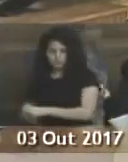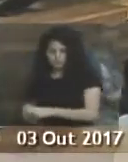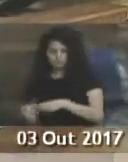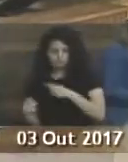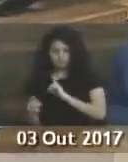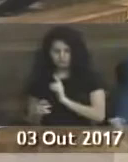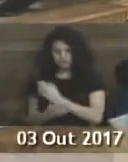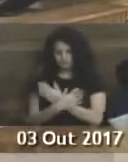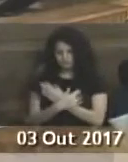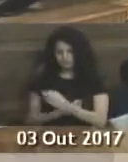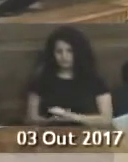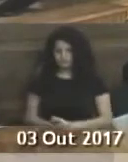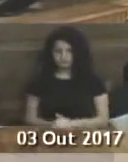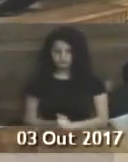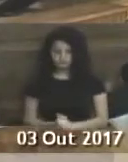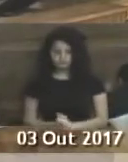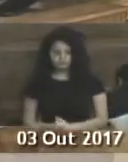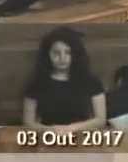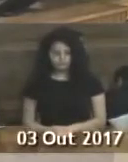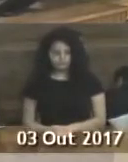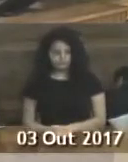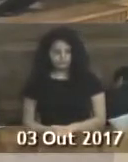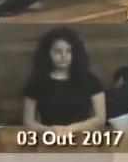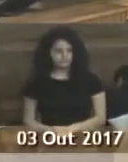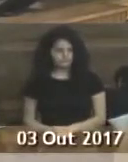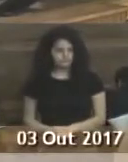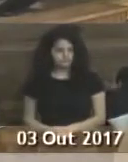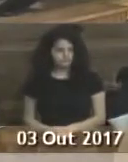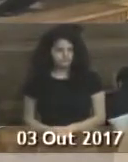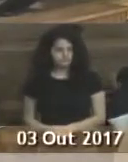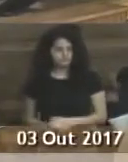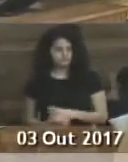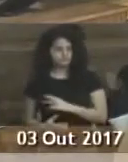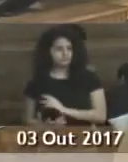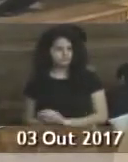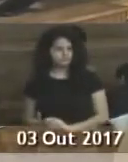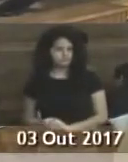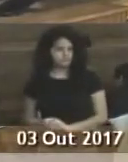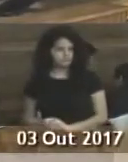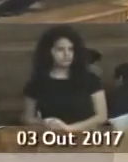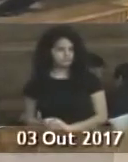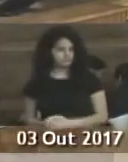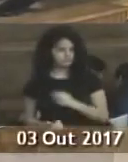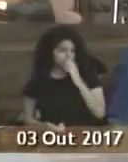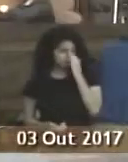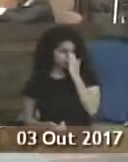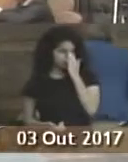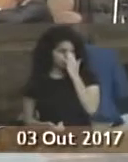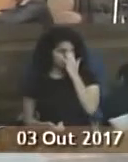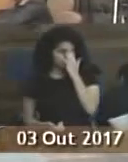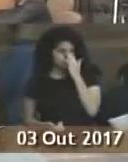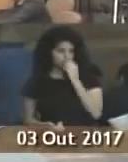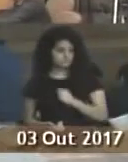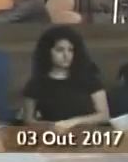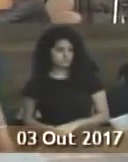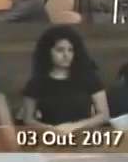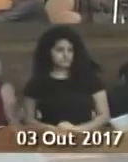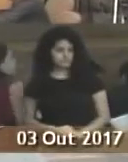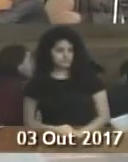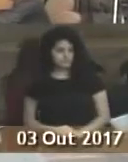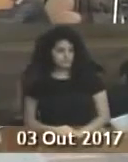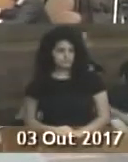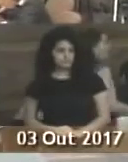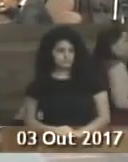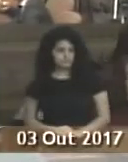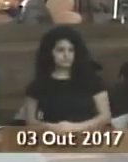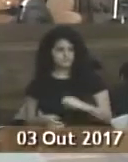tem seu livre-arbítrio para fazer aquilo que bem entender. Então, presidente... Vereador Marcos Santo Antônio. Presidente, só um minutinho.